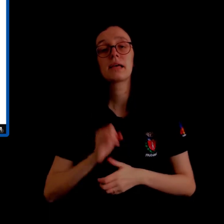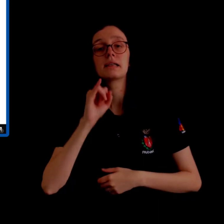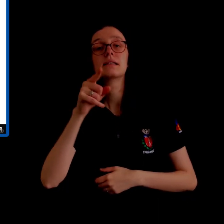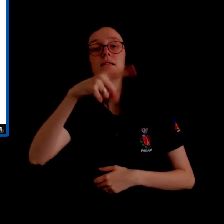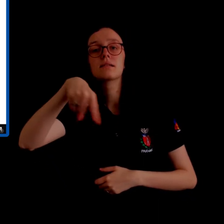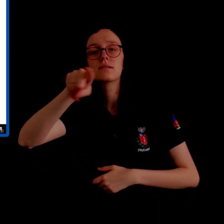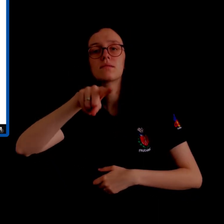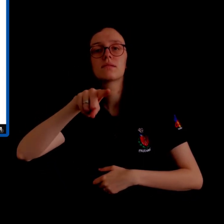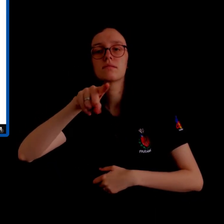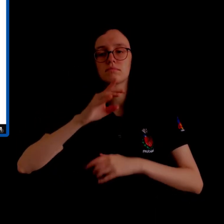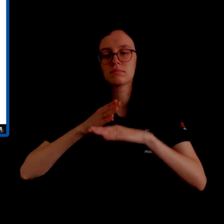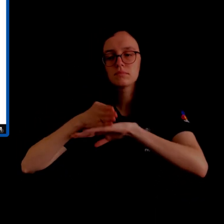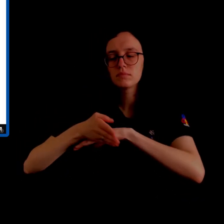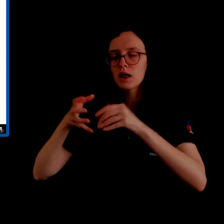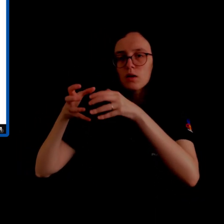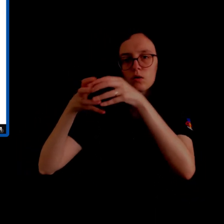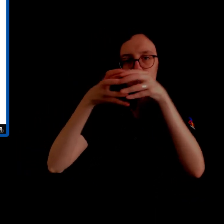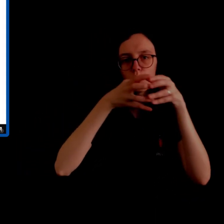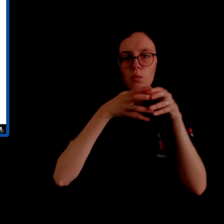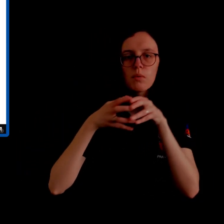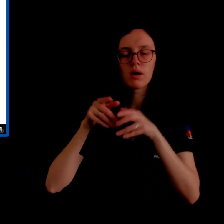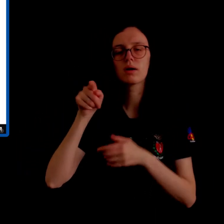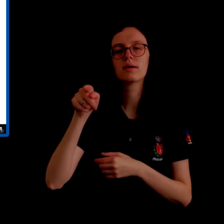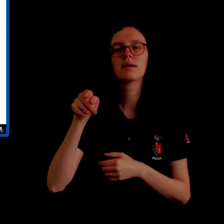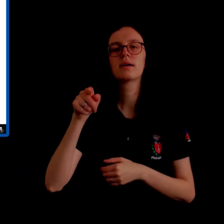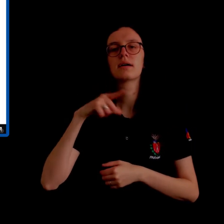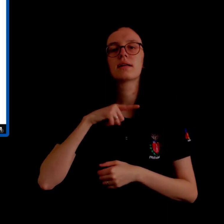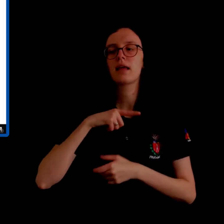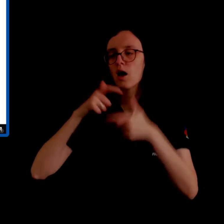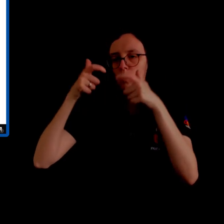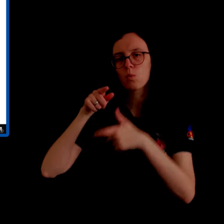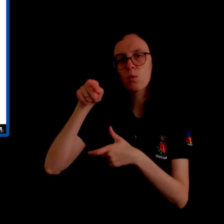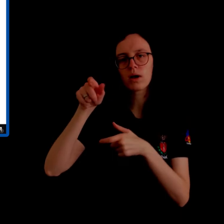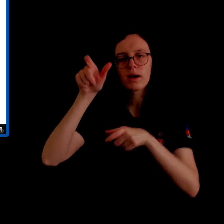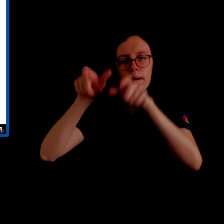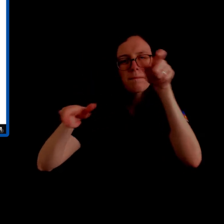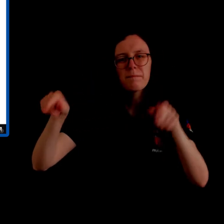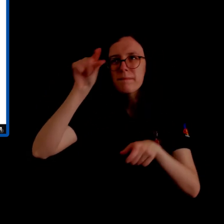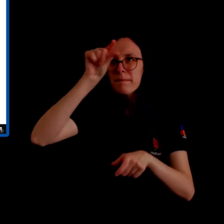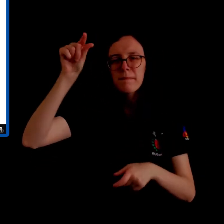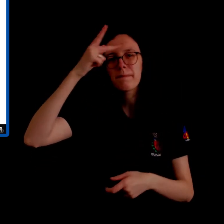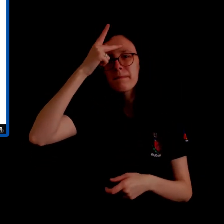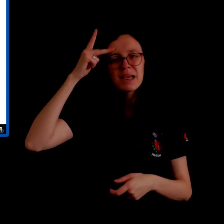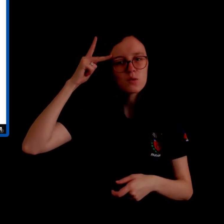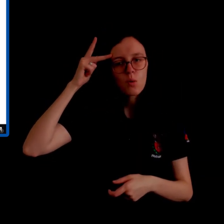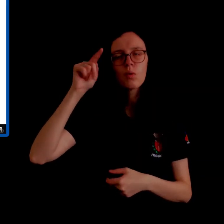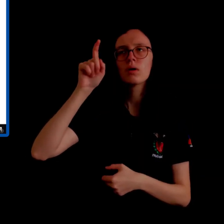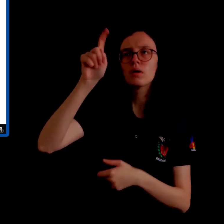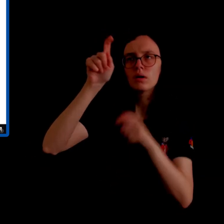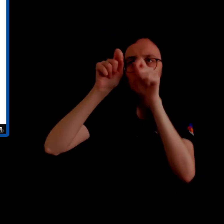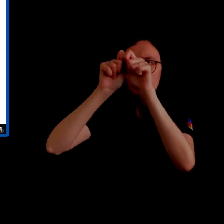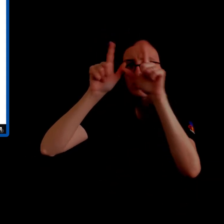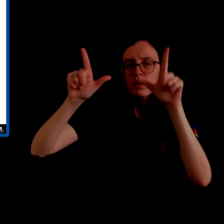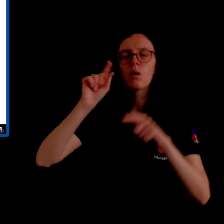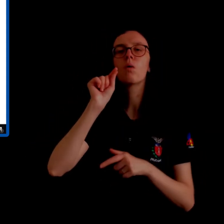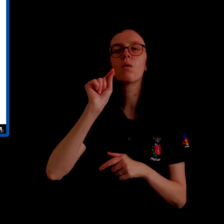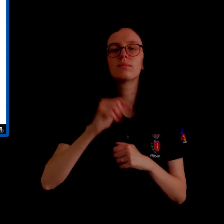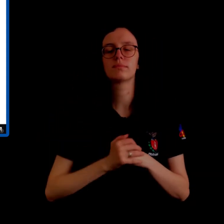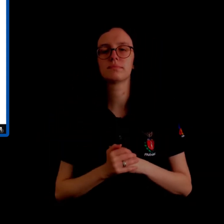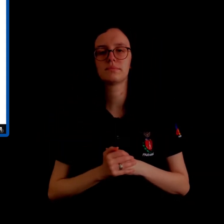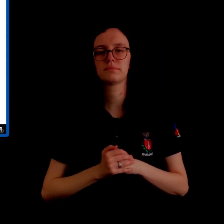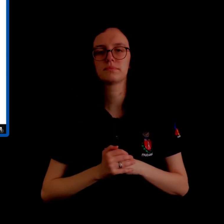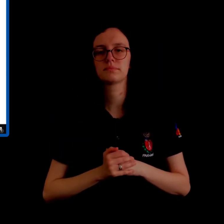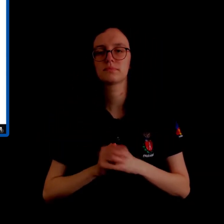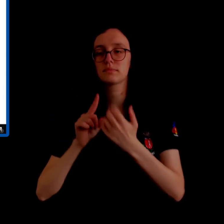vocês, aqui nessa aba Pessoas, clicando na aba Pessoas, aparecendo aqui